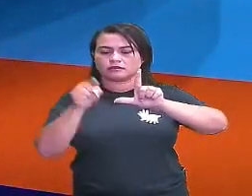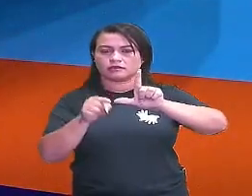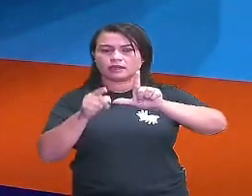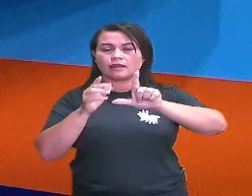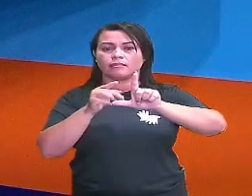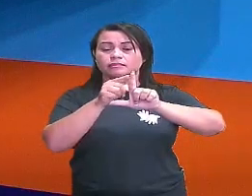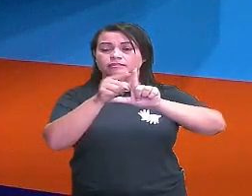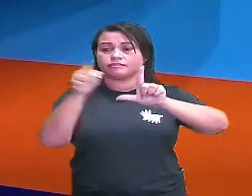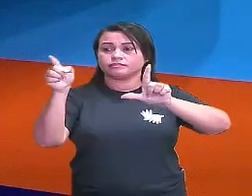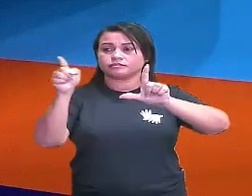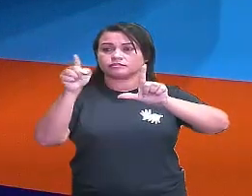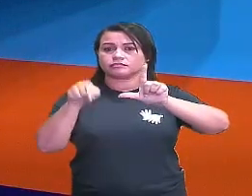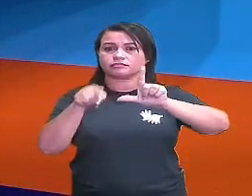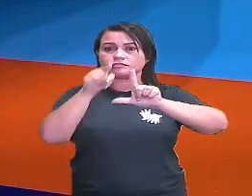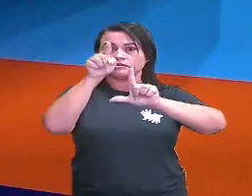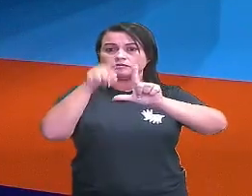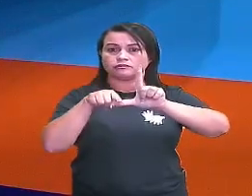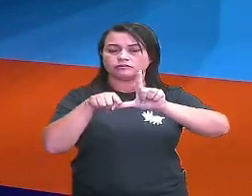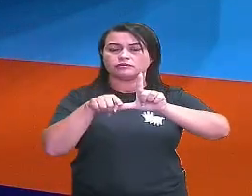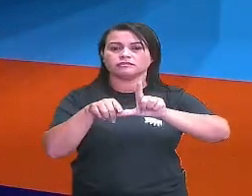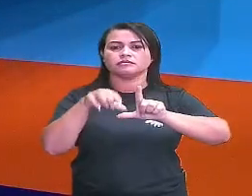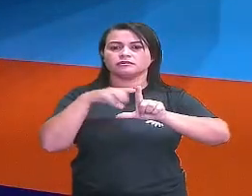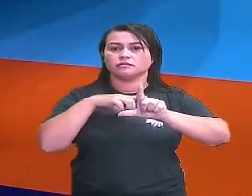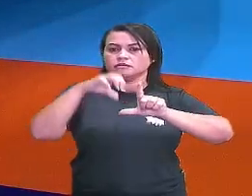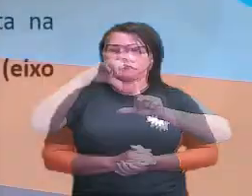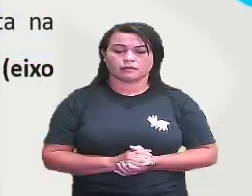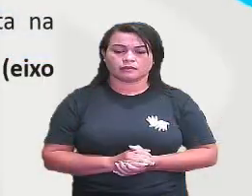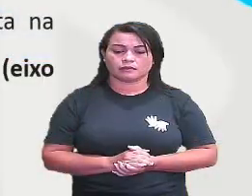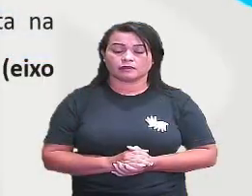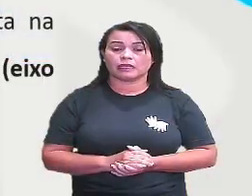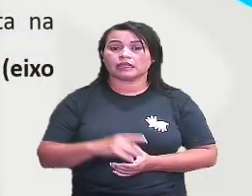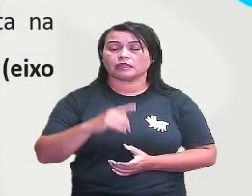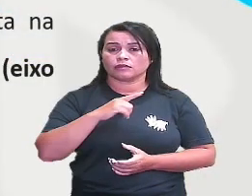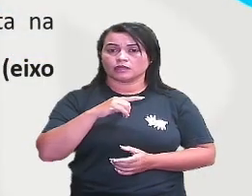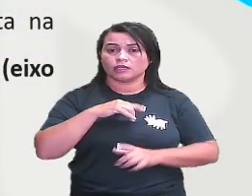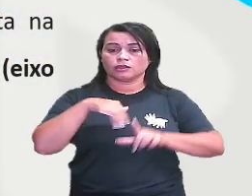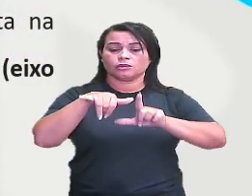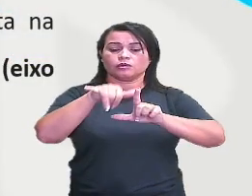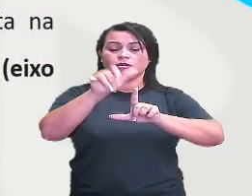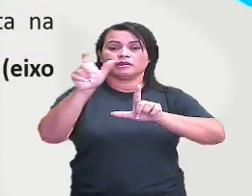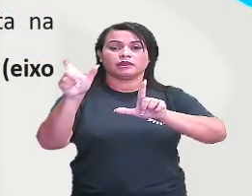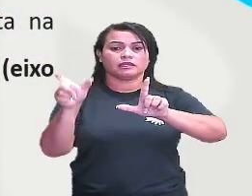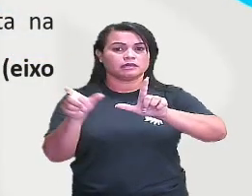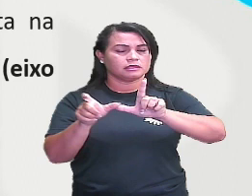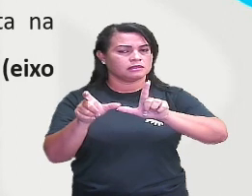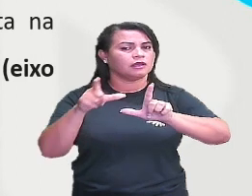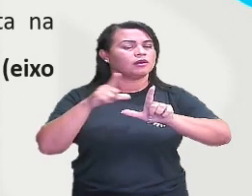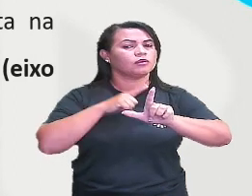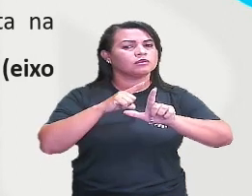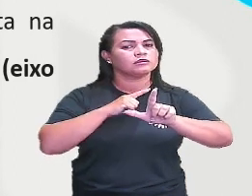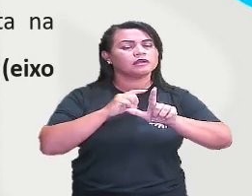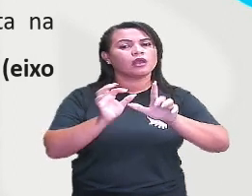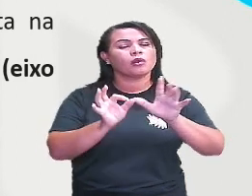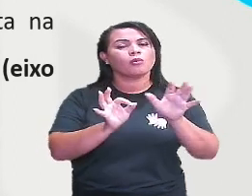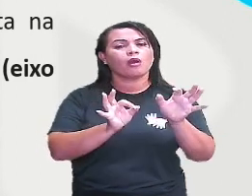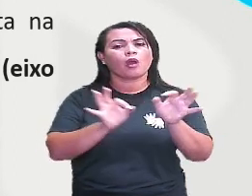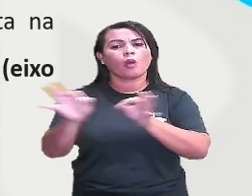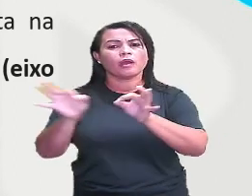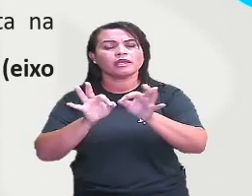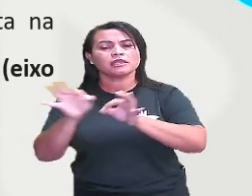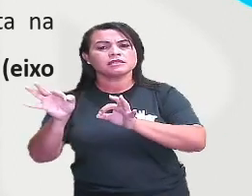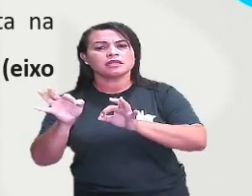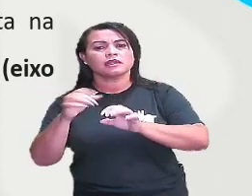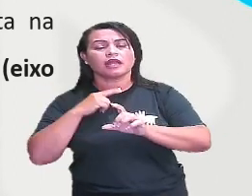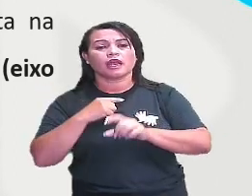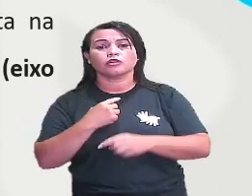encontrarem, formar um ângulo de 90 graus, beleza? O plano cartesiano é um sistema de coordenadas composto